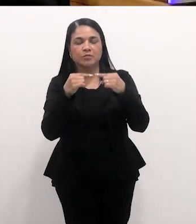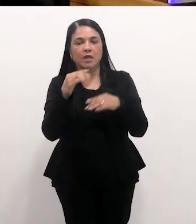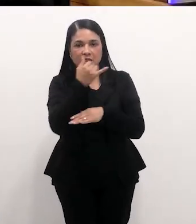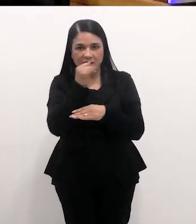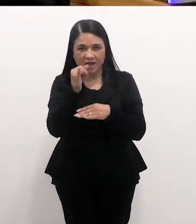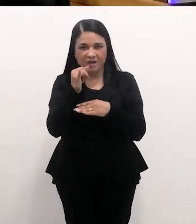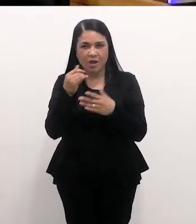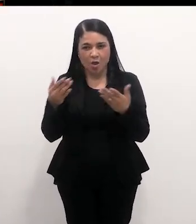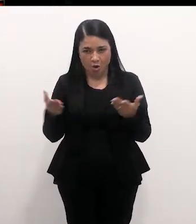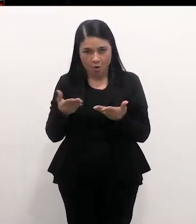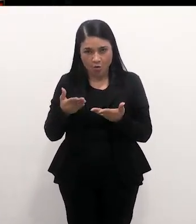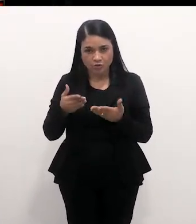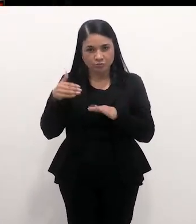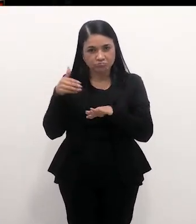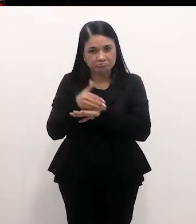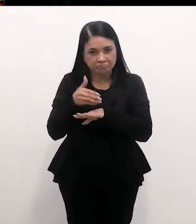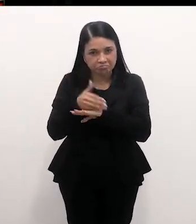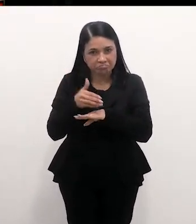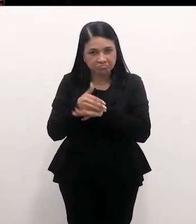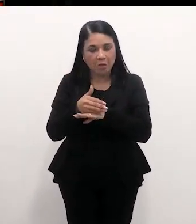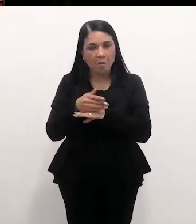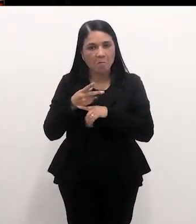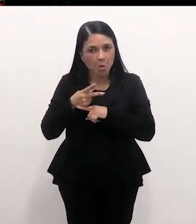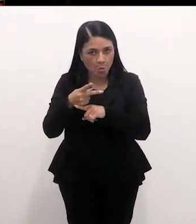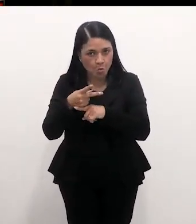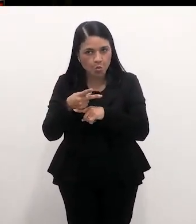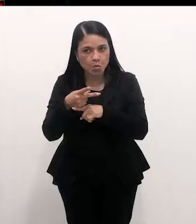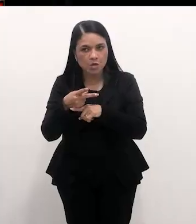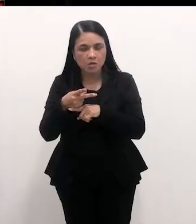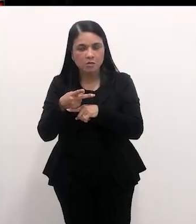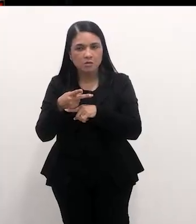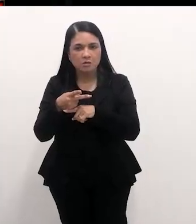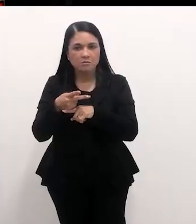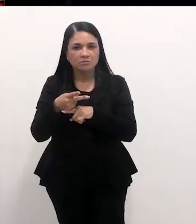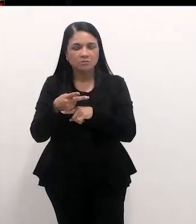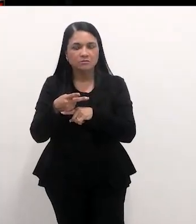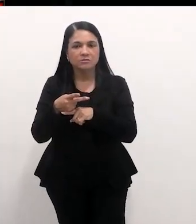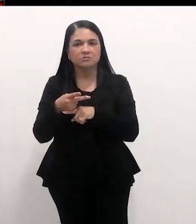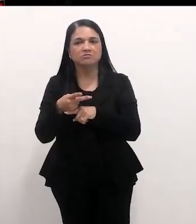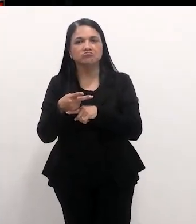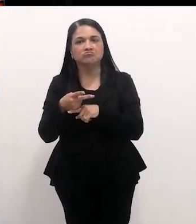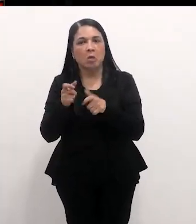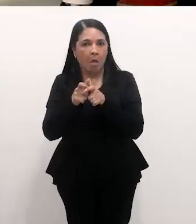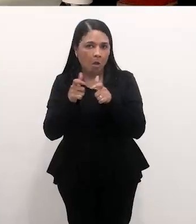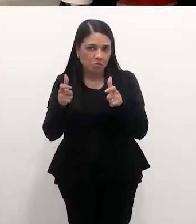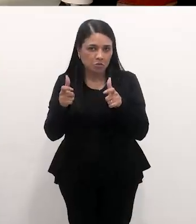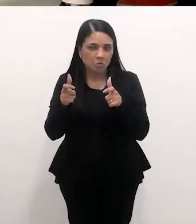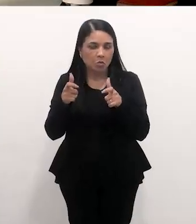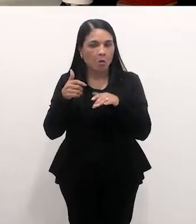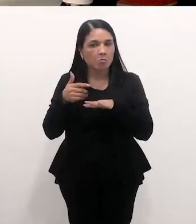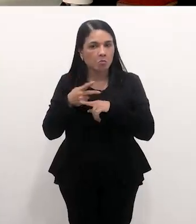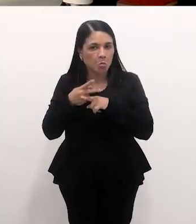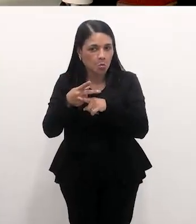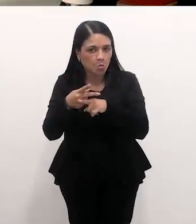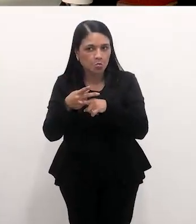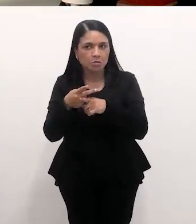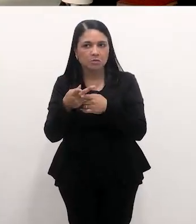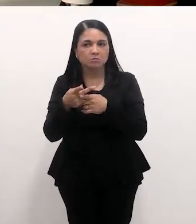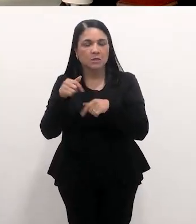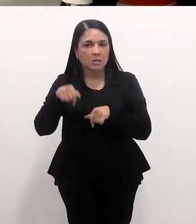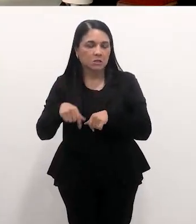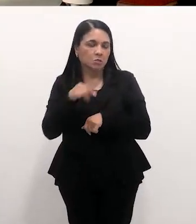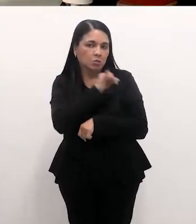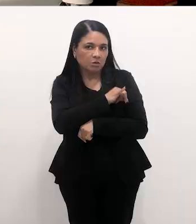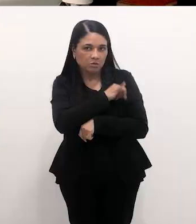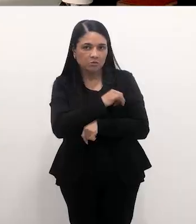italiana. E hoje isso é intenso, cônsul? Existe uma procura? É possível dizer que é crescente a procura por essa